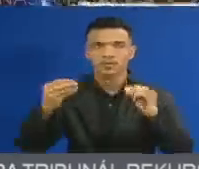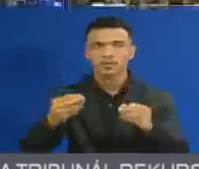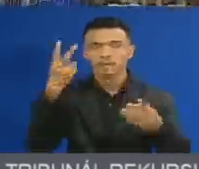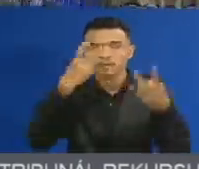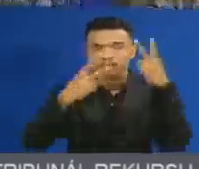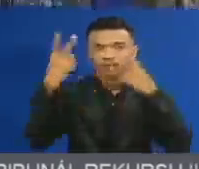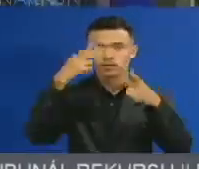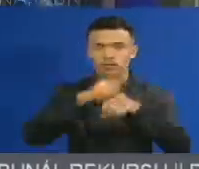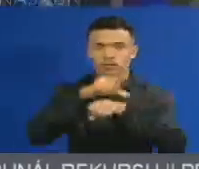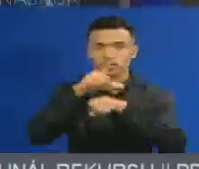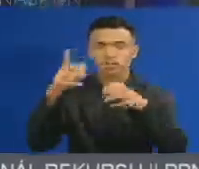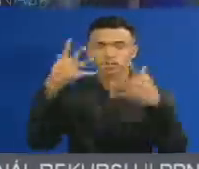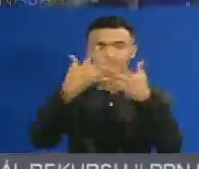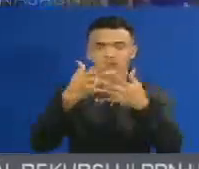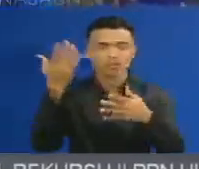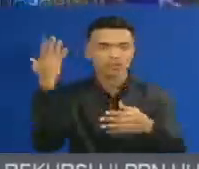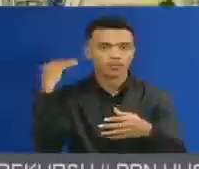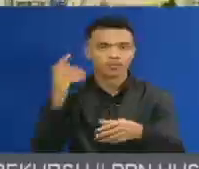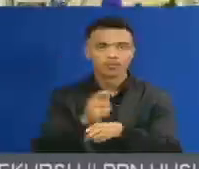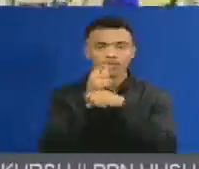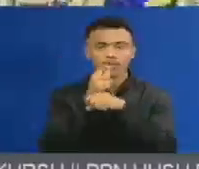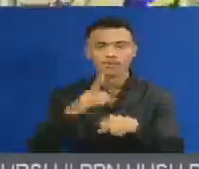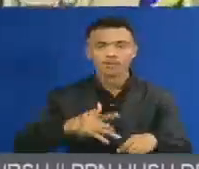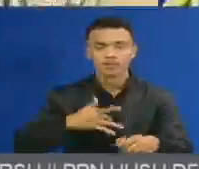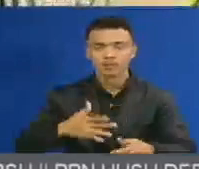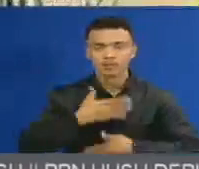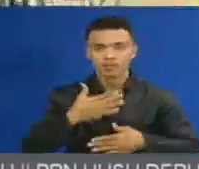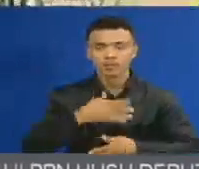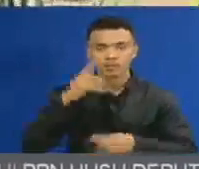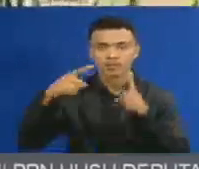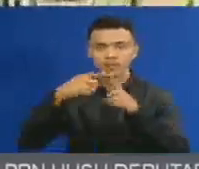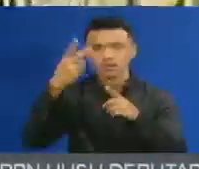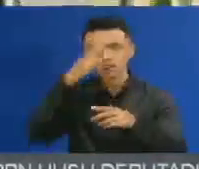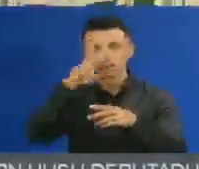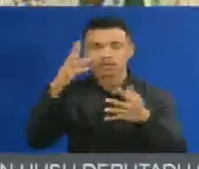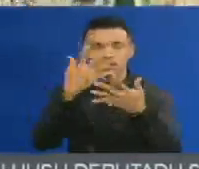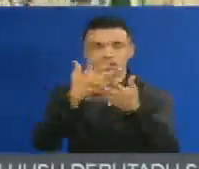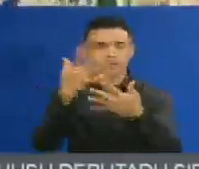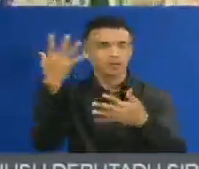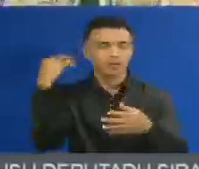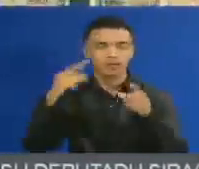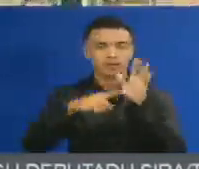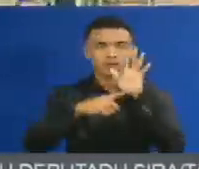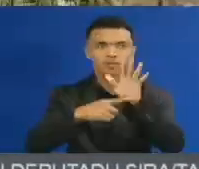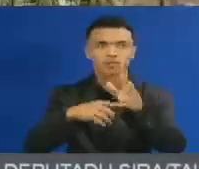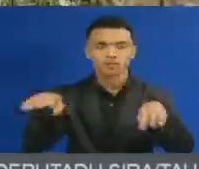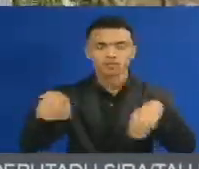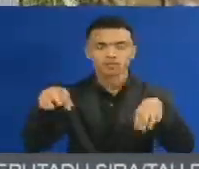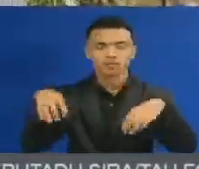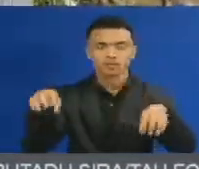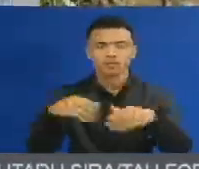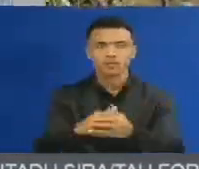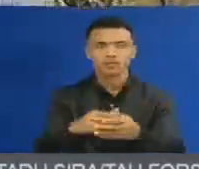Visitante lokal comarca antigo Atauru sente contente bem hira visita cade antigo Atauru tambah hatudo obra